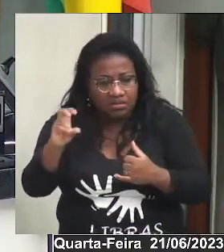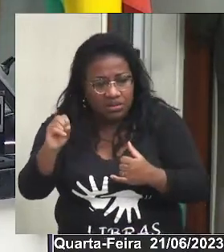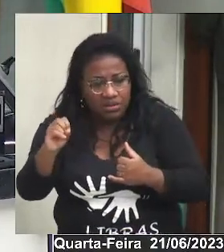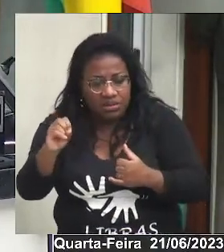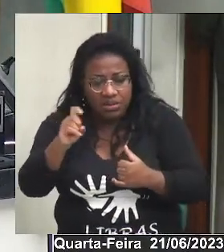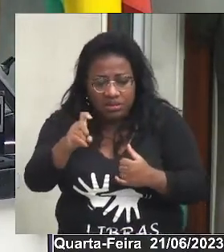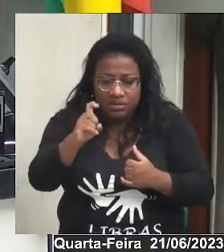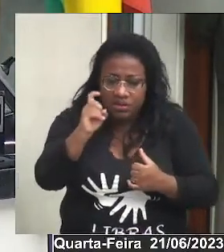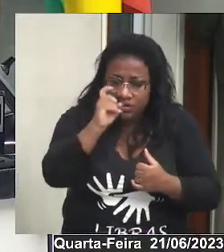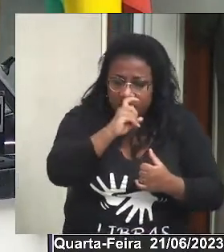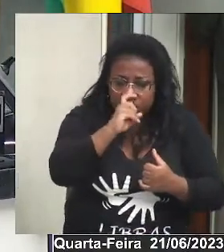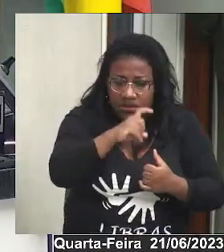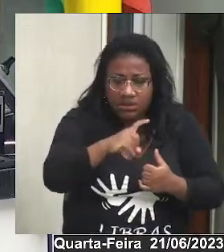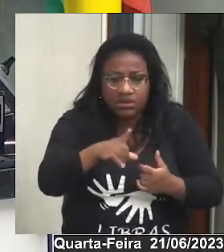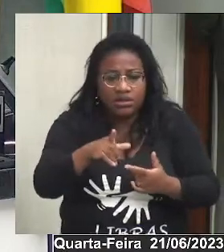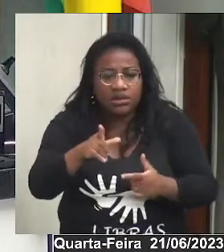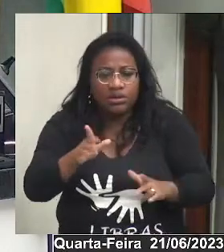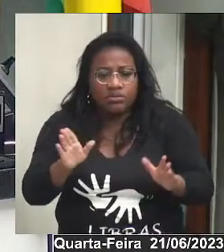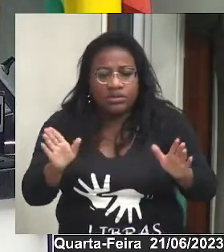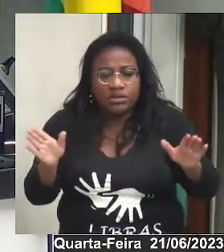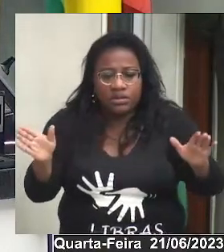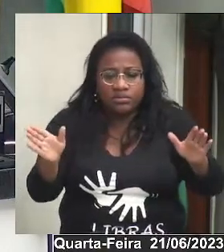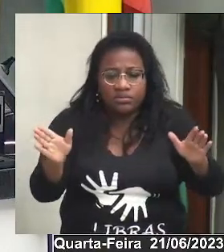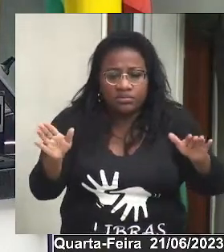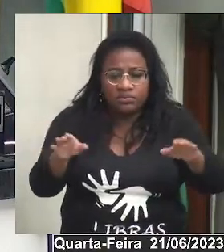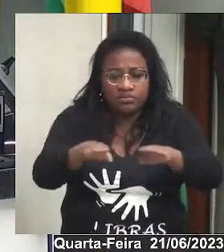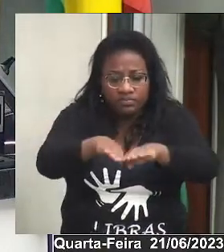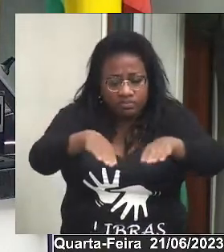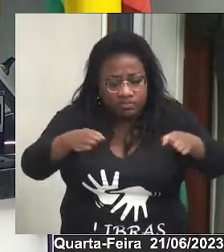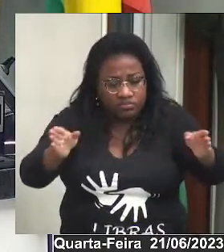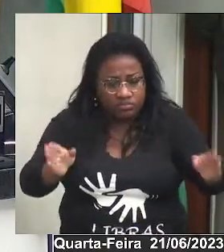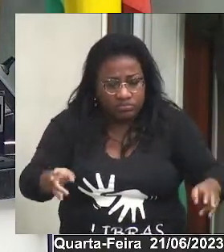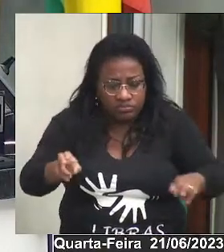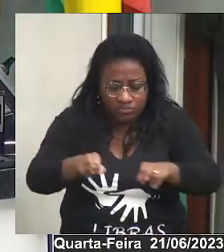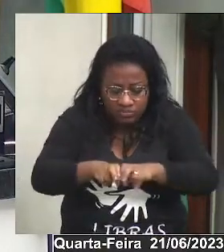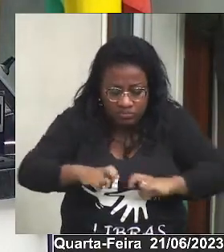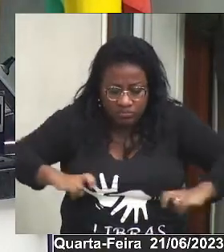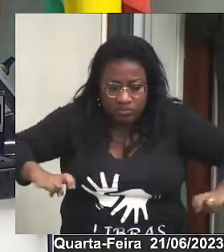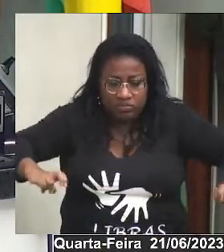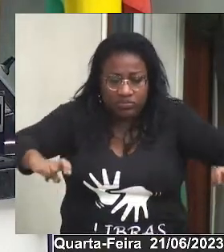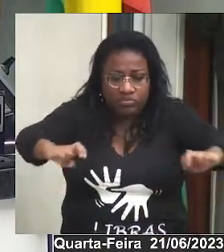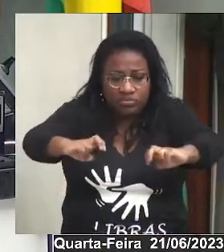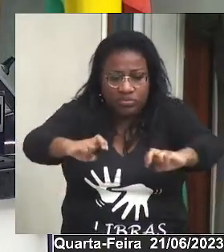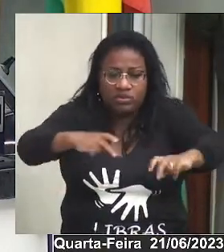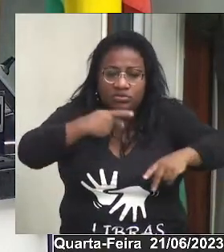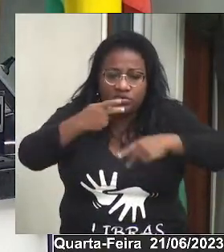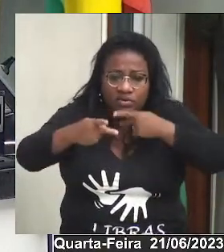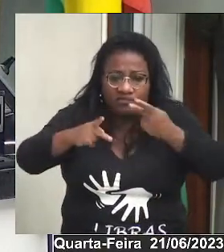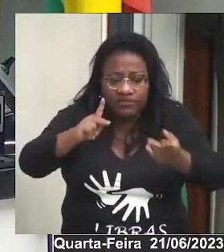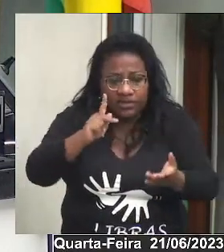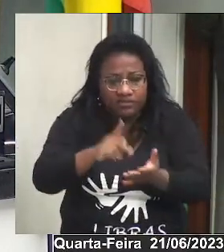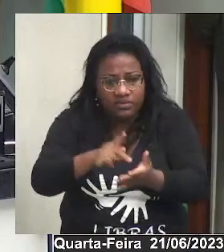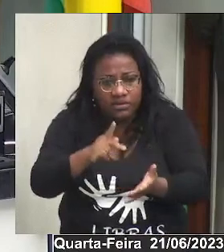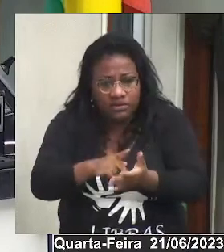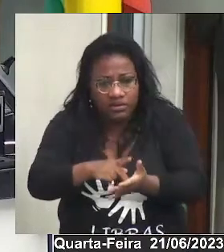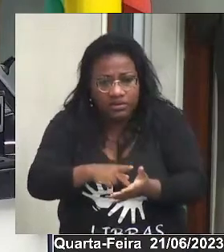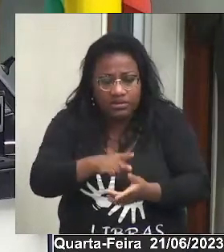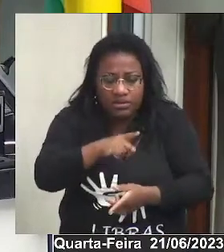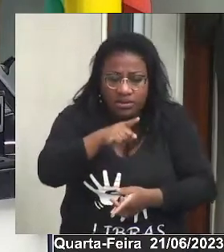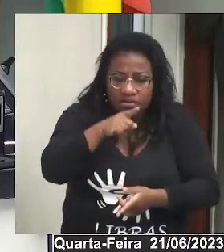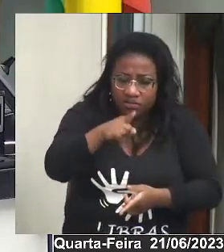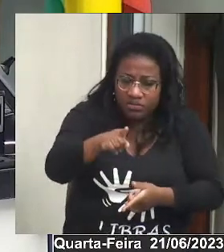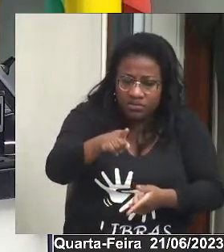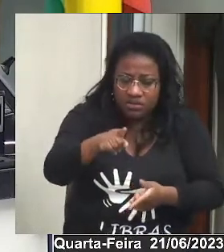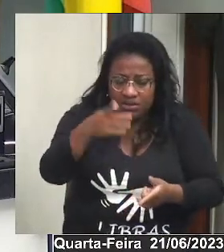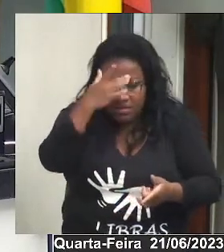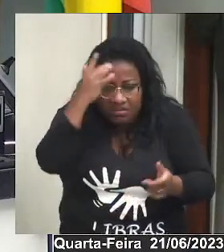20 pessoas. Se eu estou mentindo, quantas pessoas tem naquela mesa? Conta quantas pessoas tem sentado lá, para ver a sua fala como é que é mentirosa, que